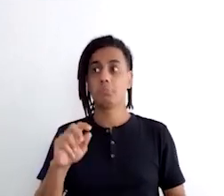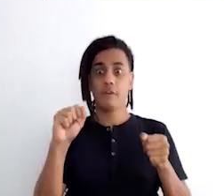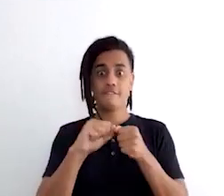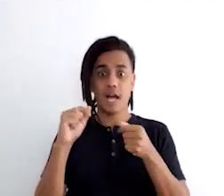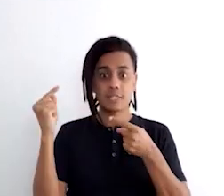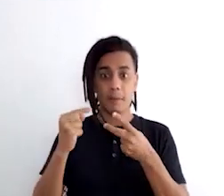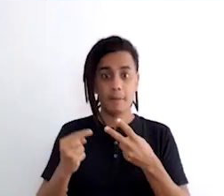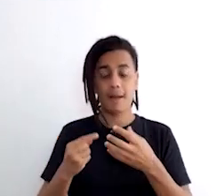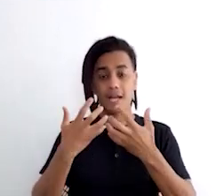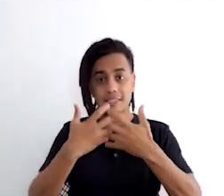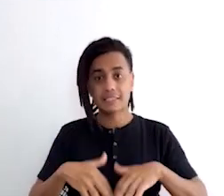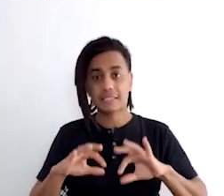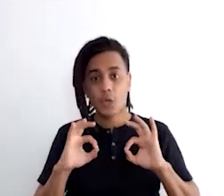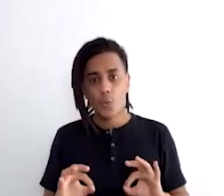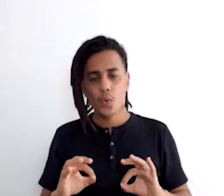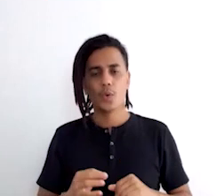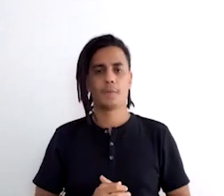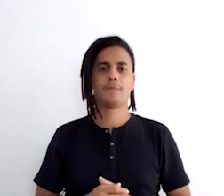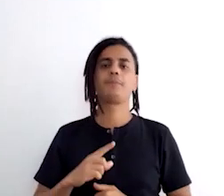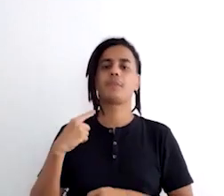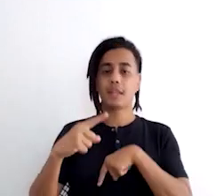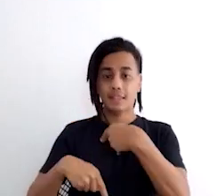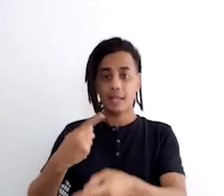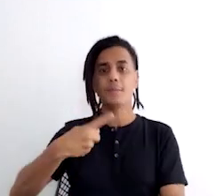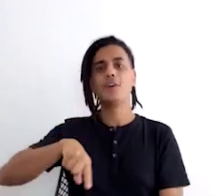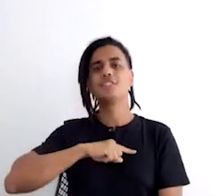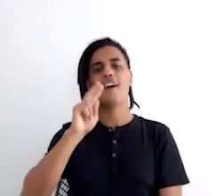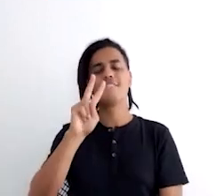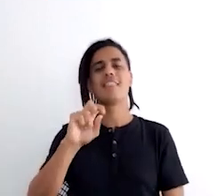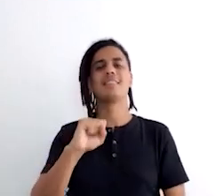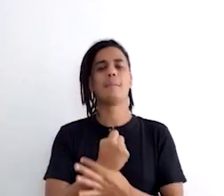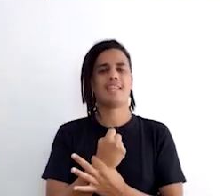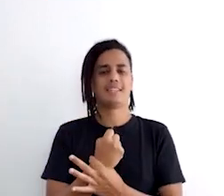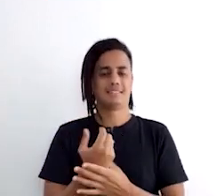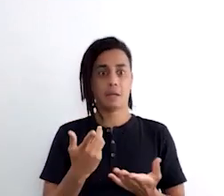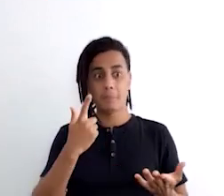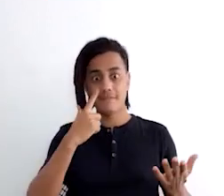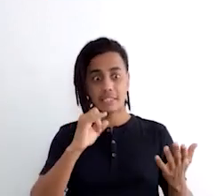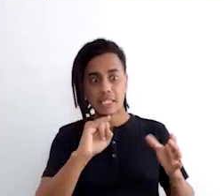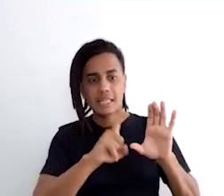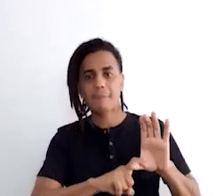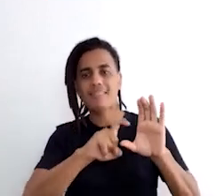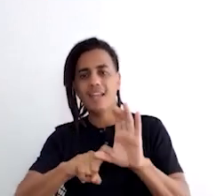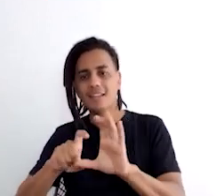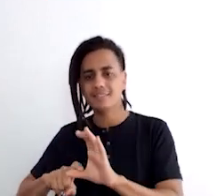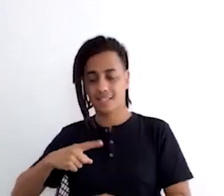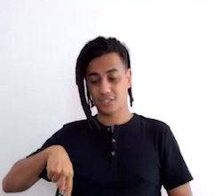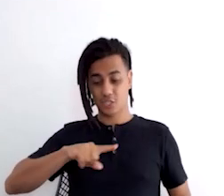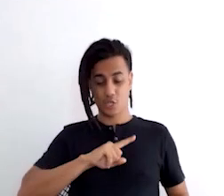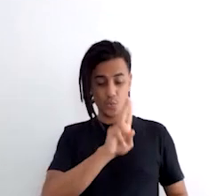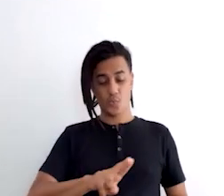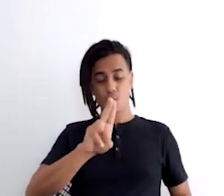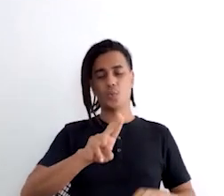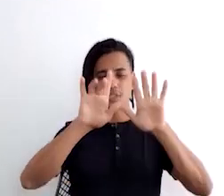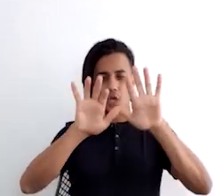segura. Depois a gente vai olhar as dependências, para saber se todas as dependências que estamos usando no nosso código, elas quando